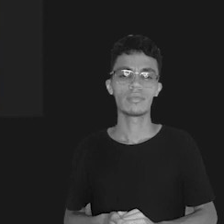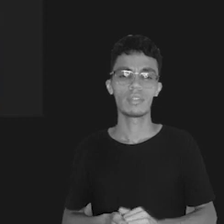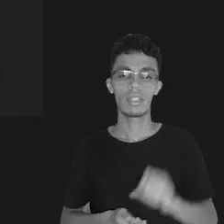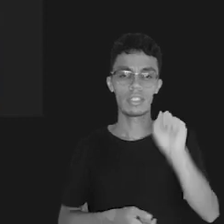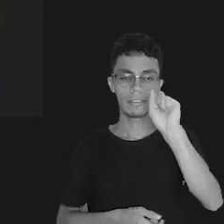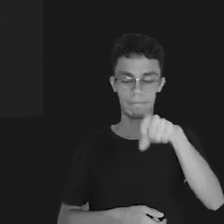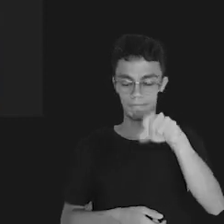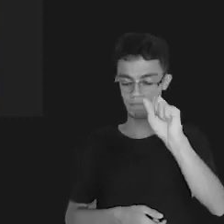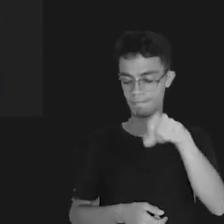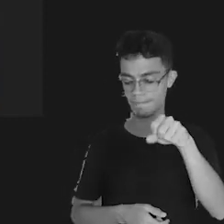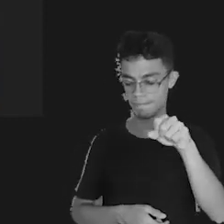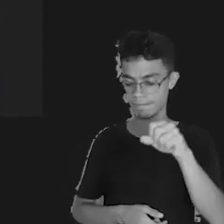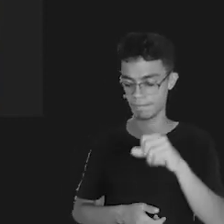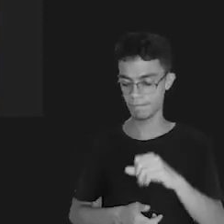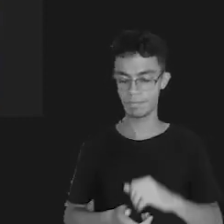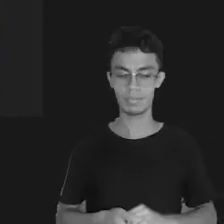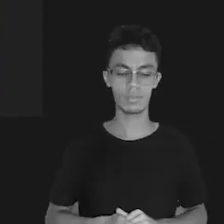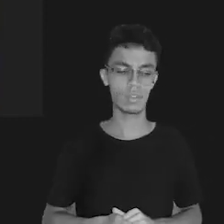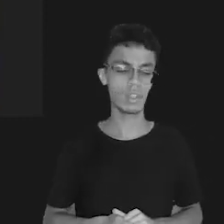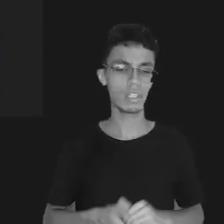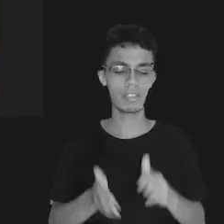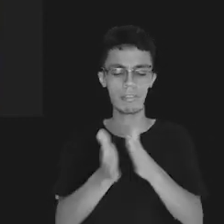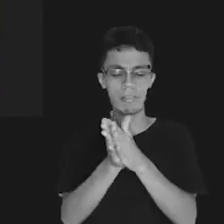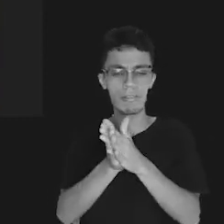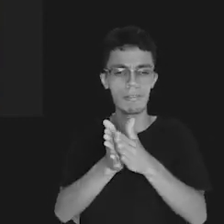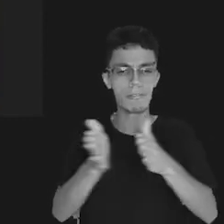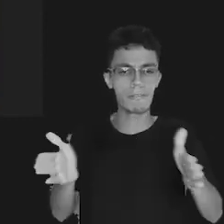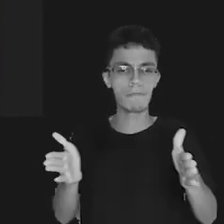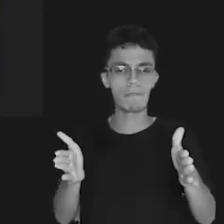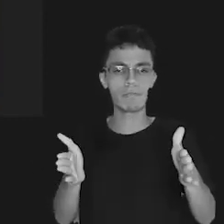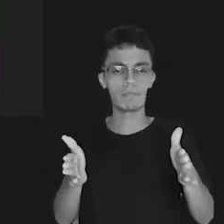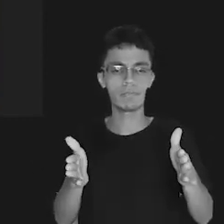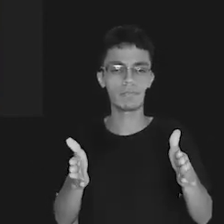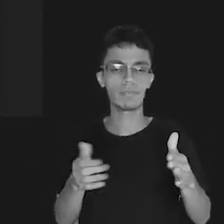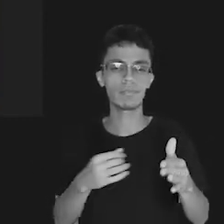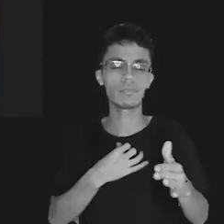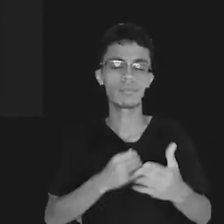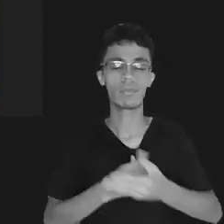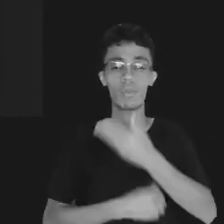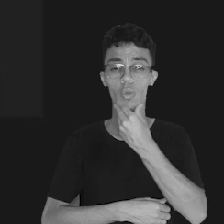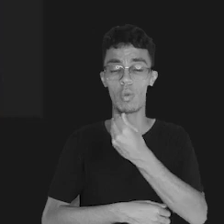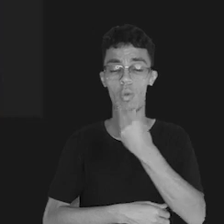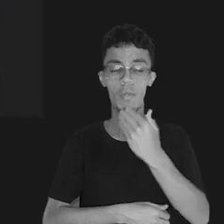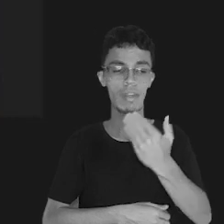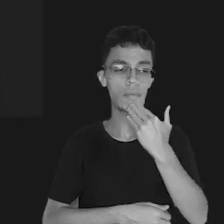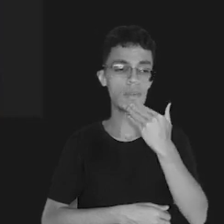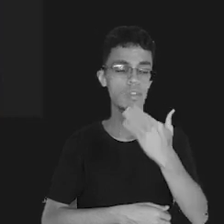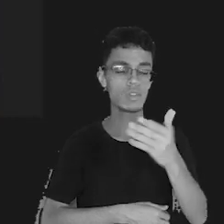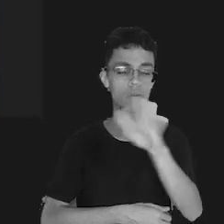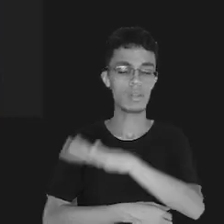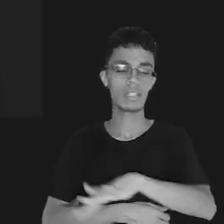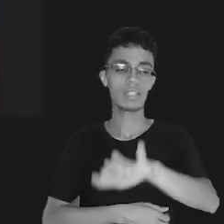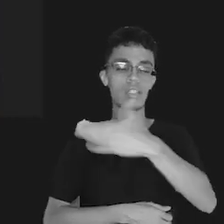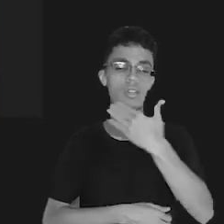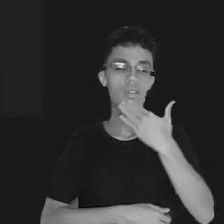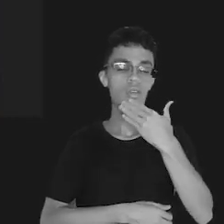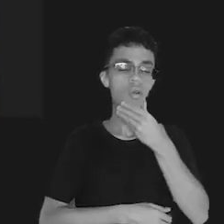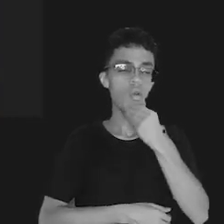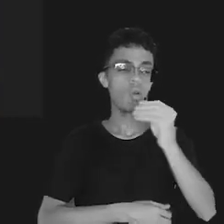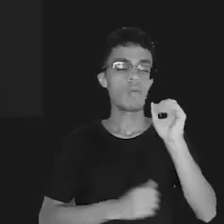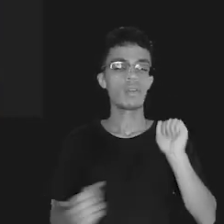Sim, excelência. Durante muito tempo, o homem pediu aos homens que o